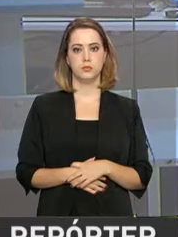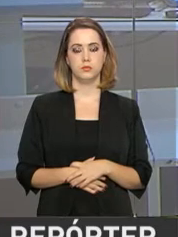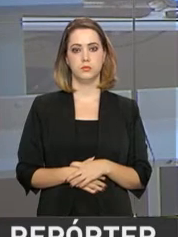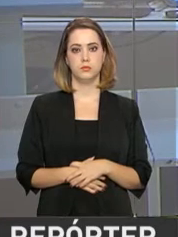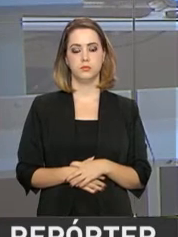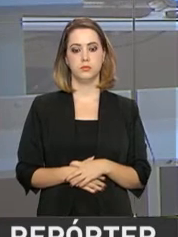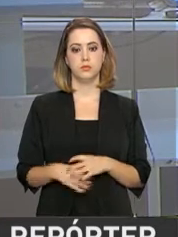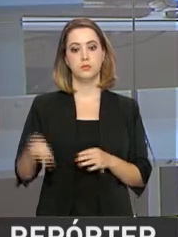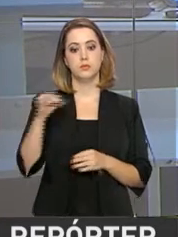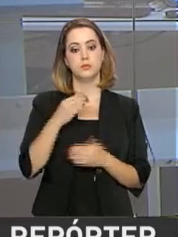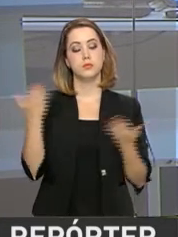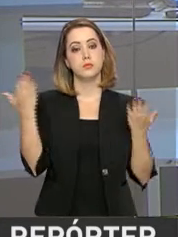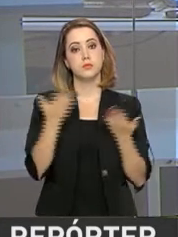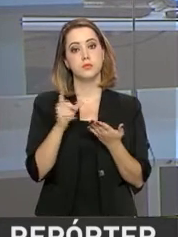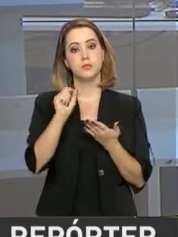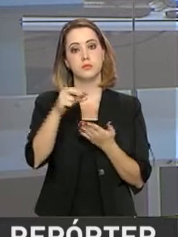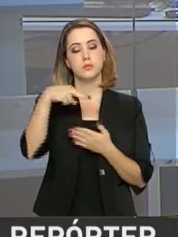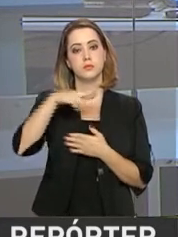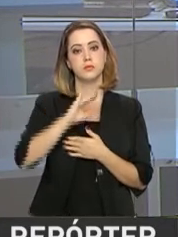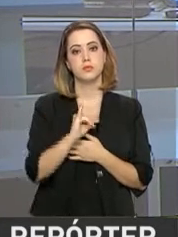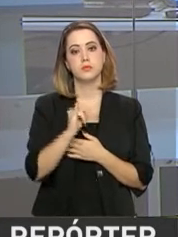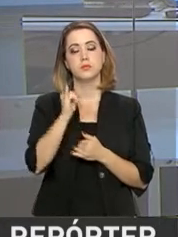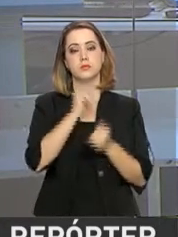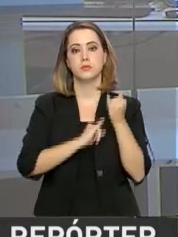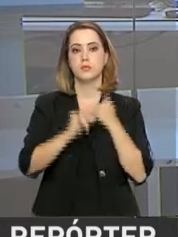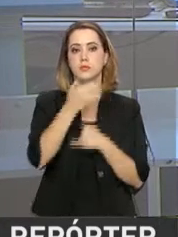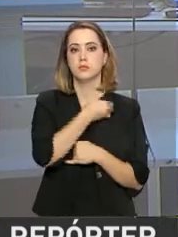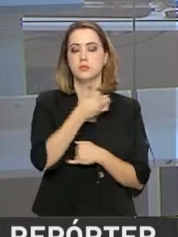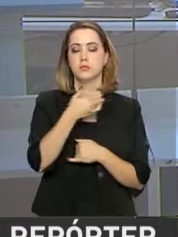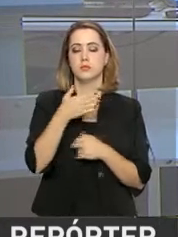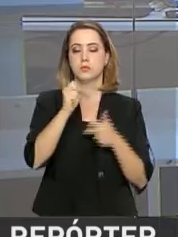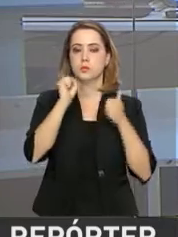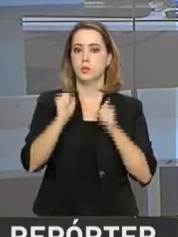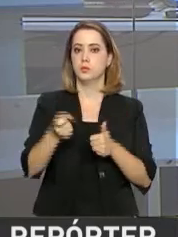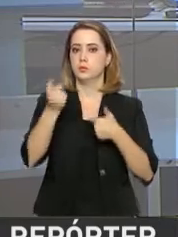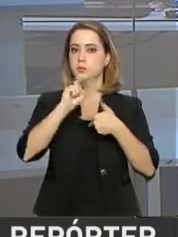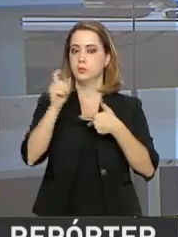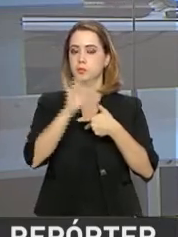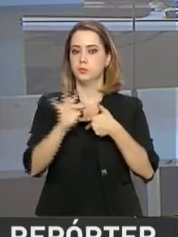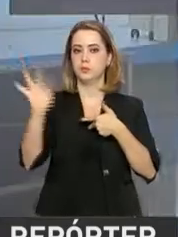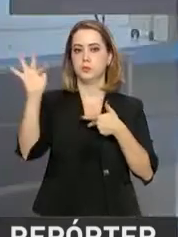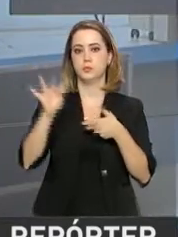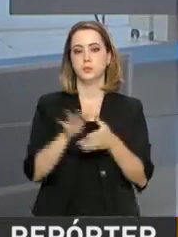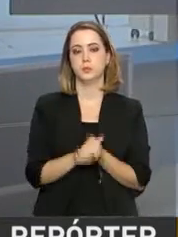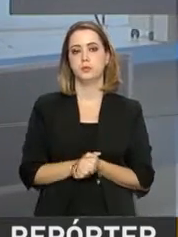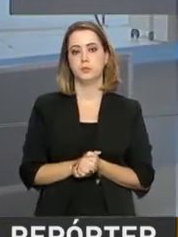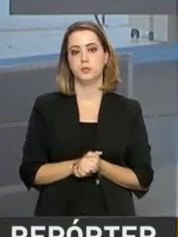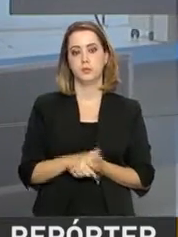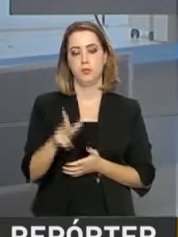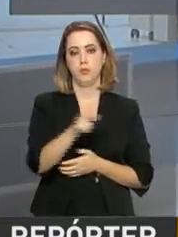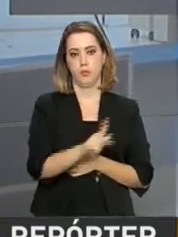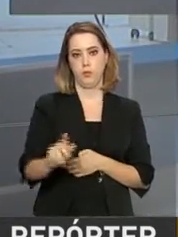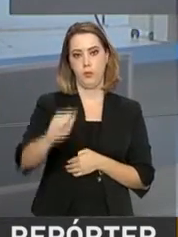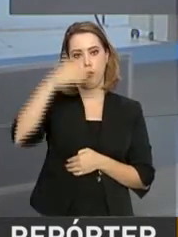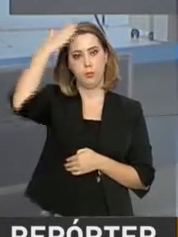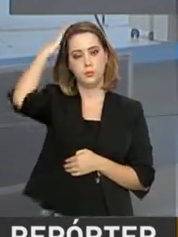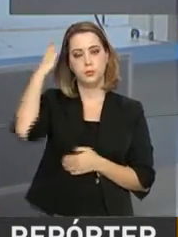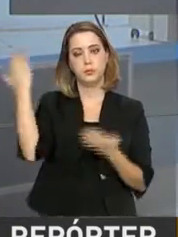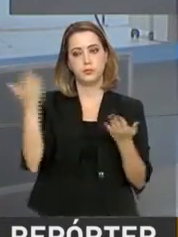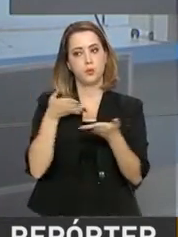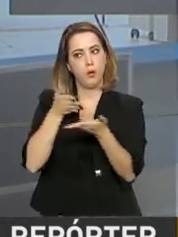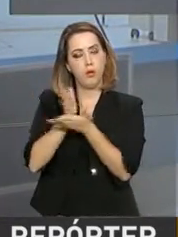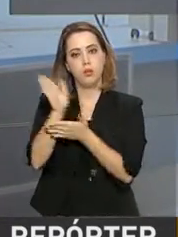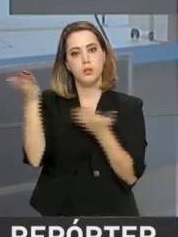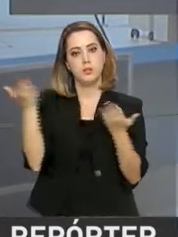lá estamos de volta com o repórter nbr notícias do poder executivo federal o presidente michel temer embarca